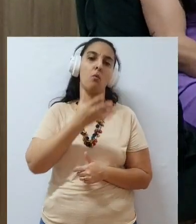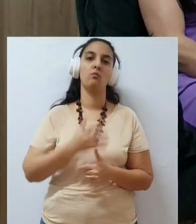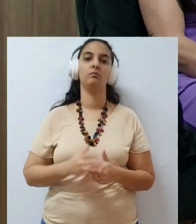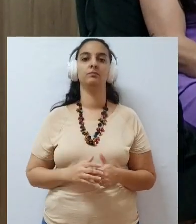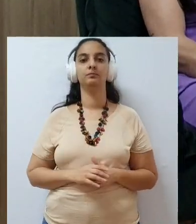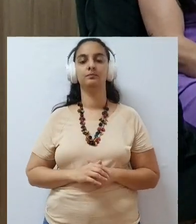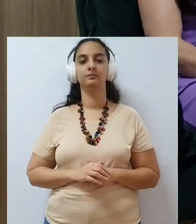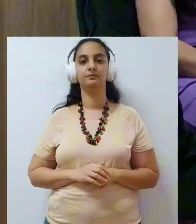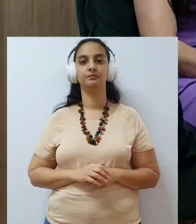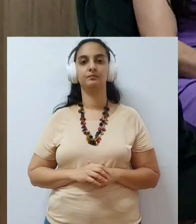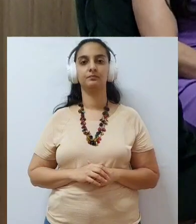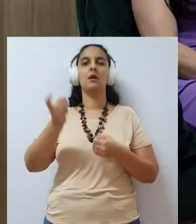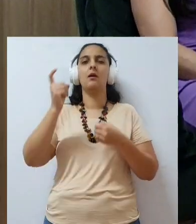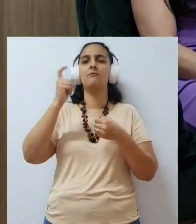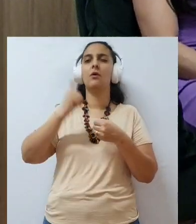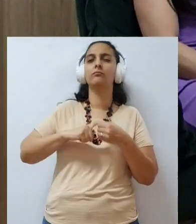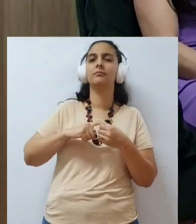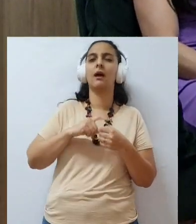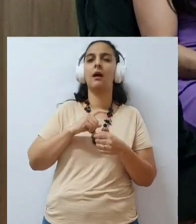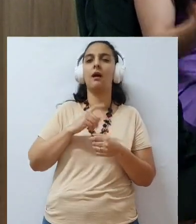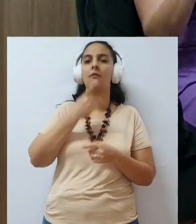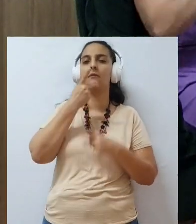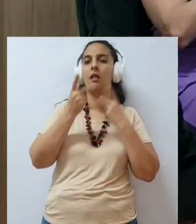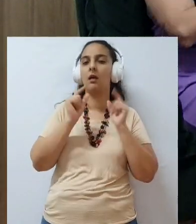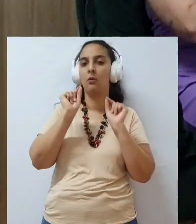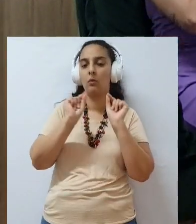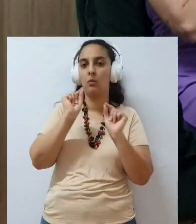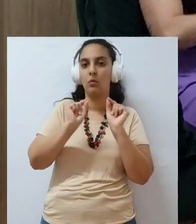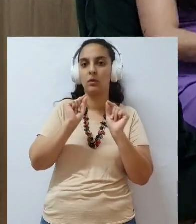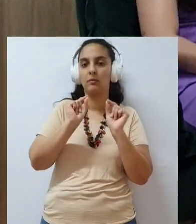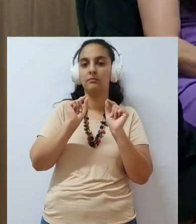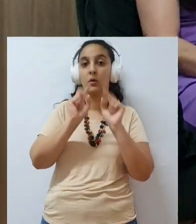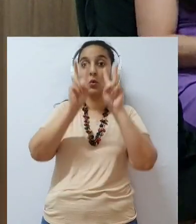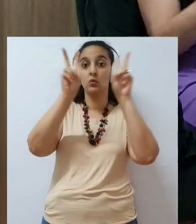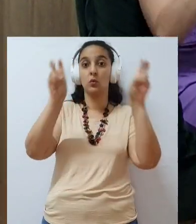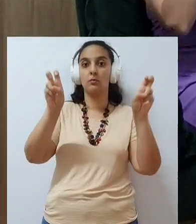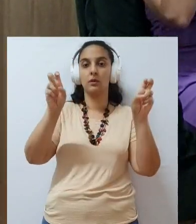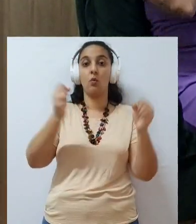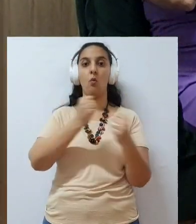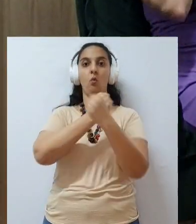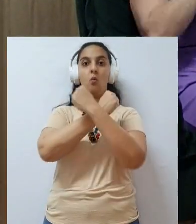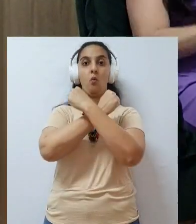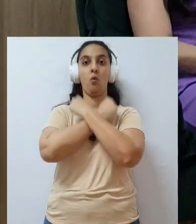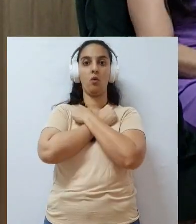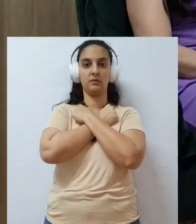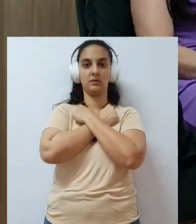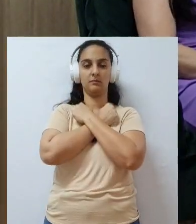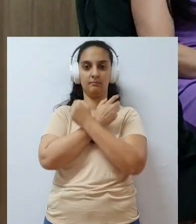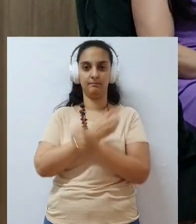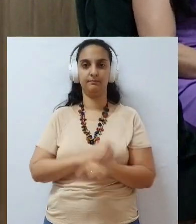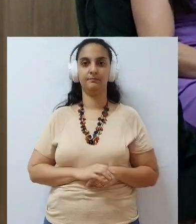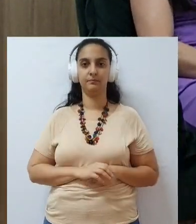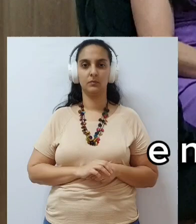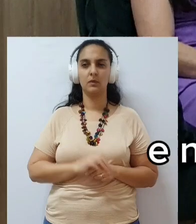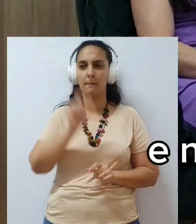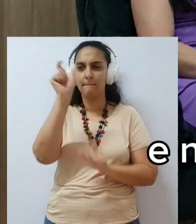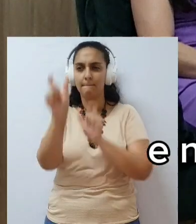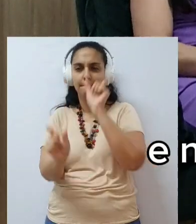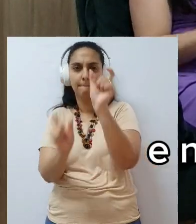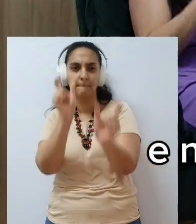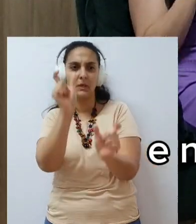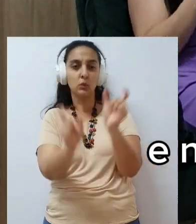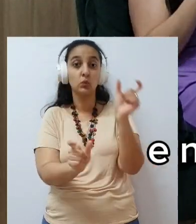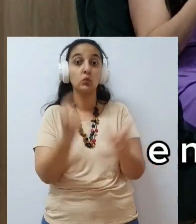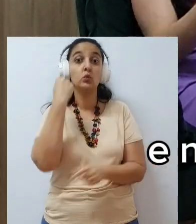vale muito a pena, viu? Agora a gente vai voltar um pouquinho naquele assunto lá do Oscar e